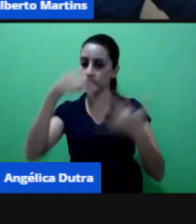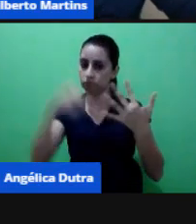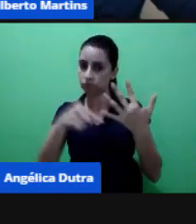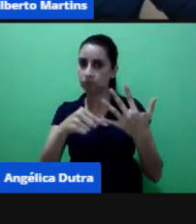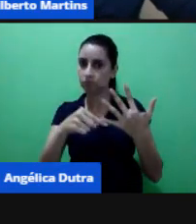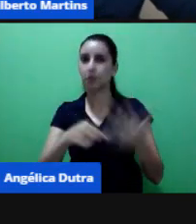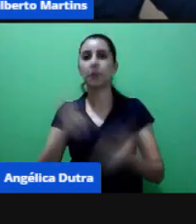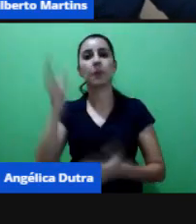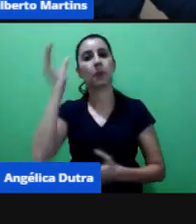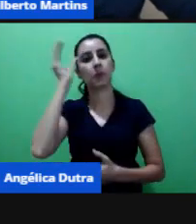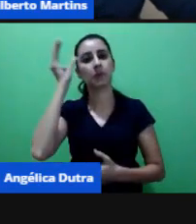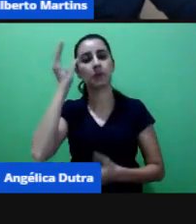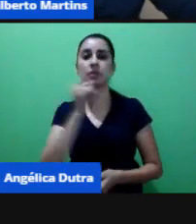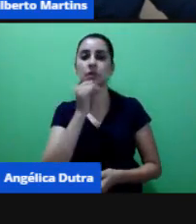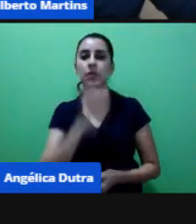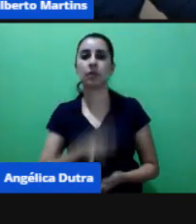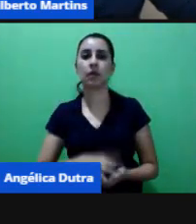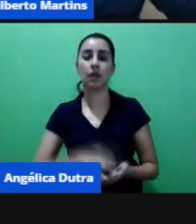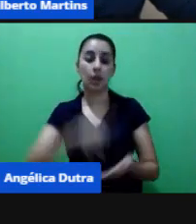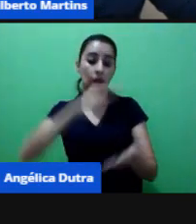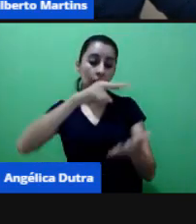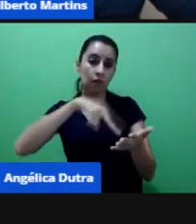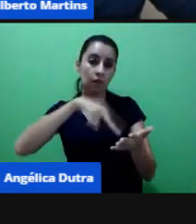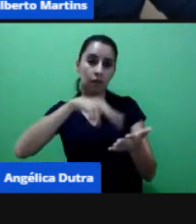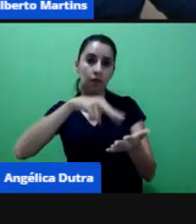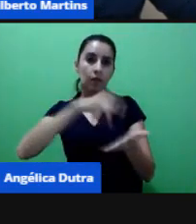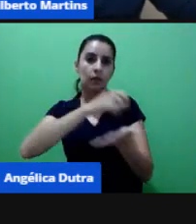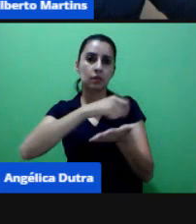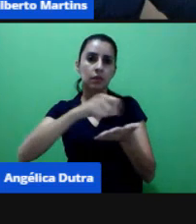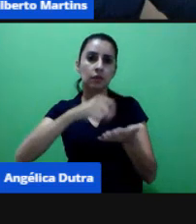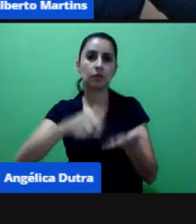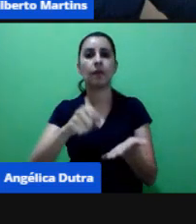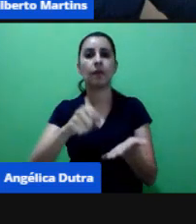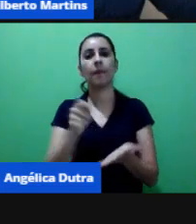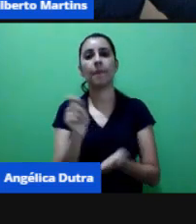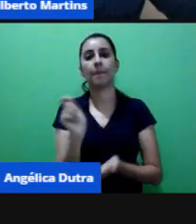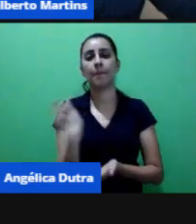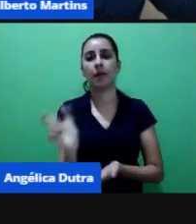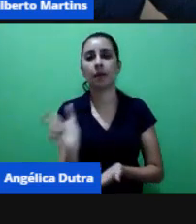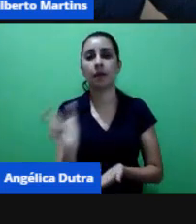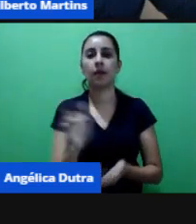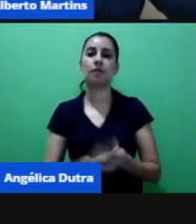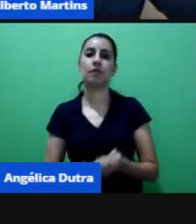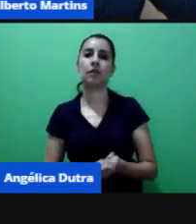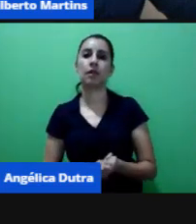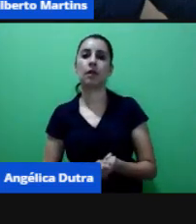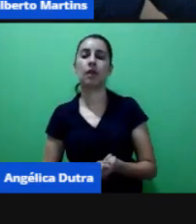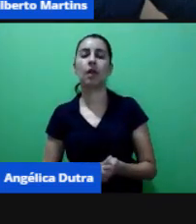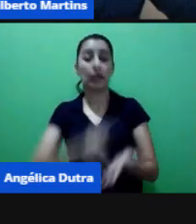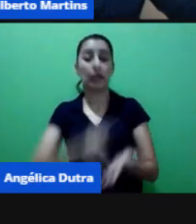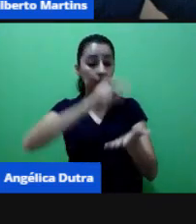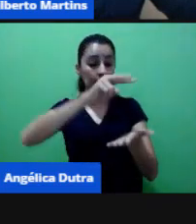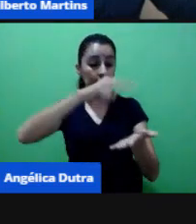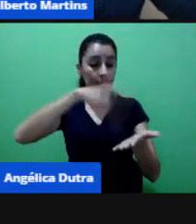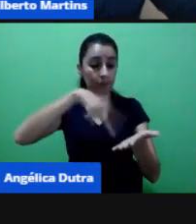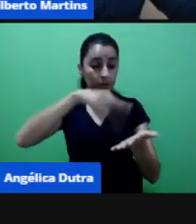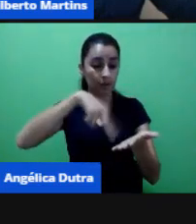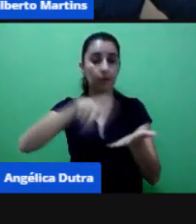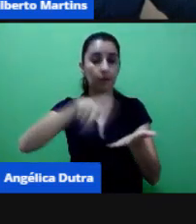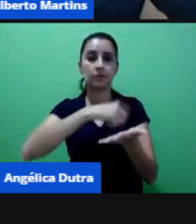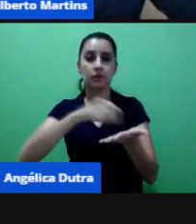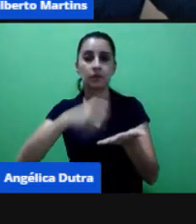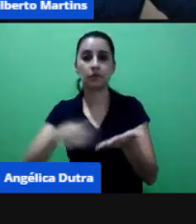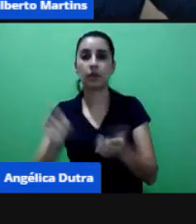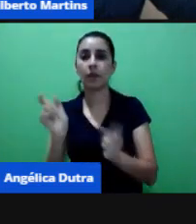ler palavras utilizando regras de correspondência fonema-grafema, ler e escrever corretamente palavras